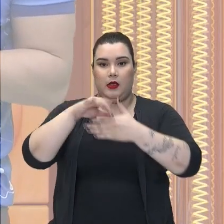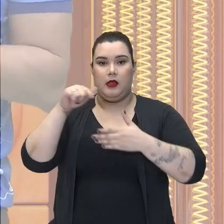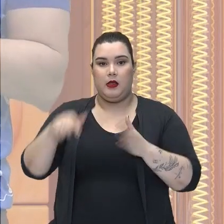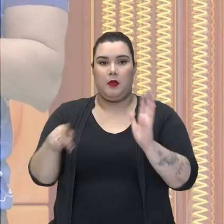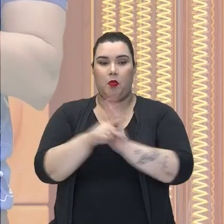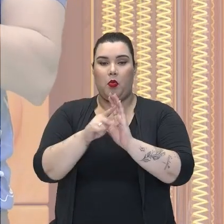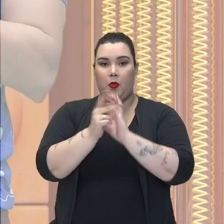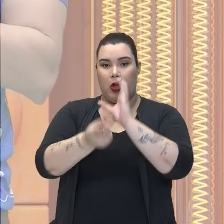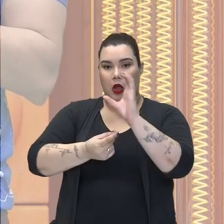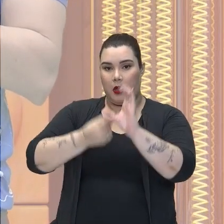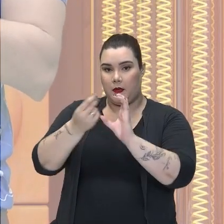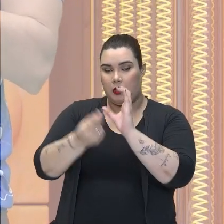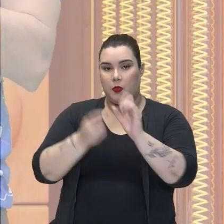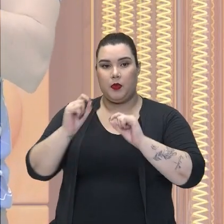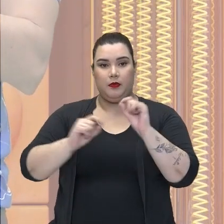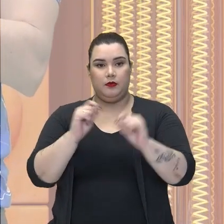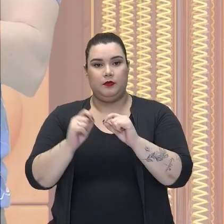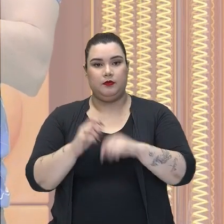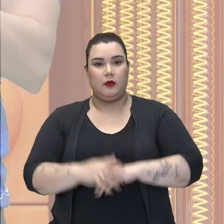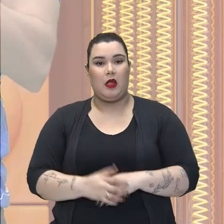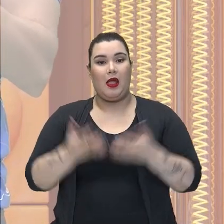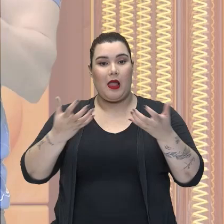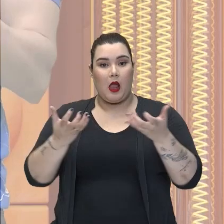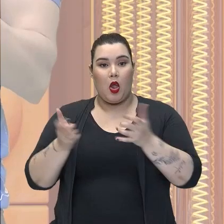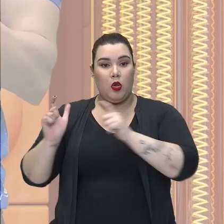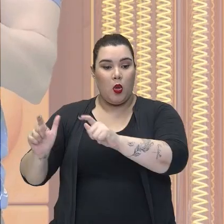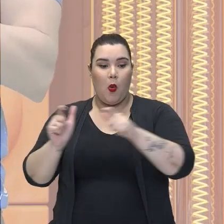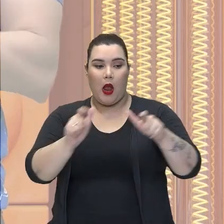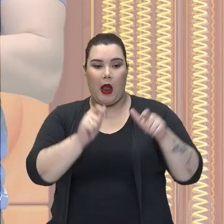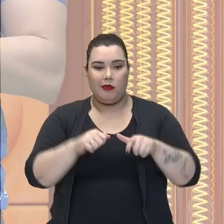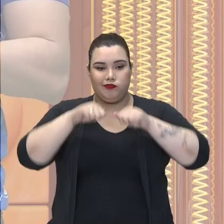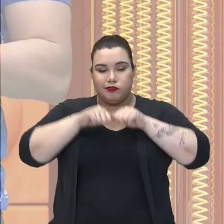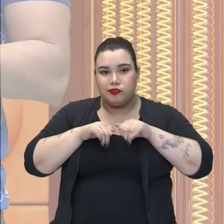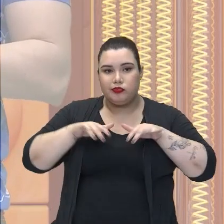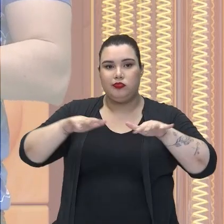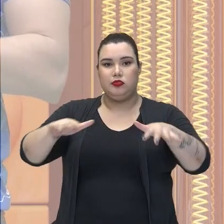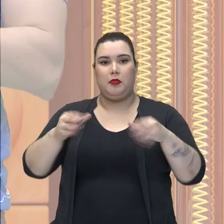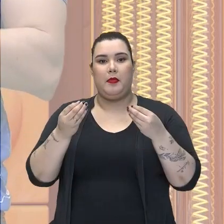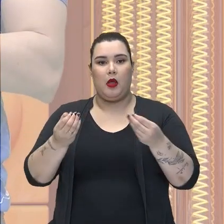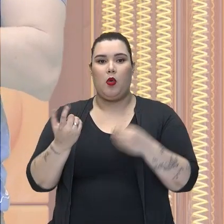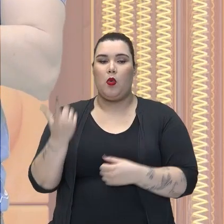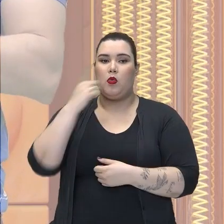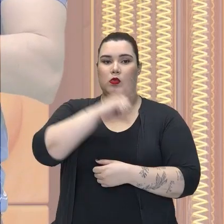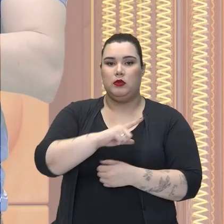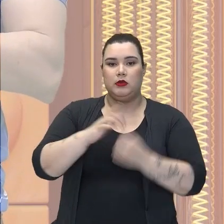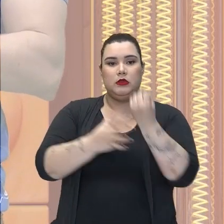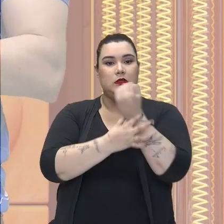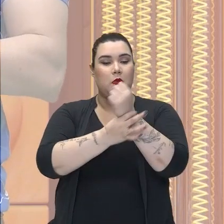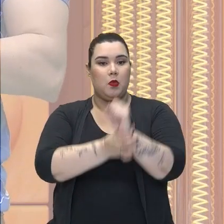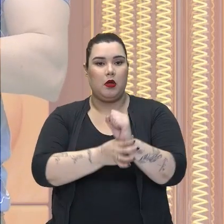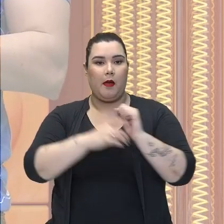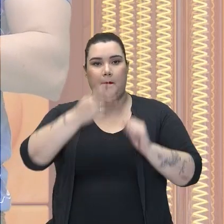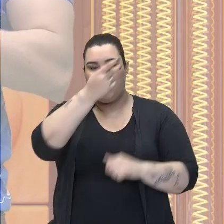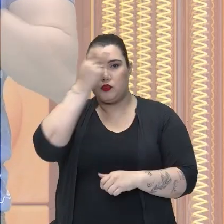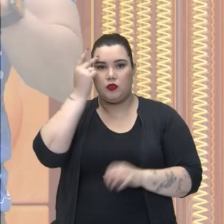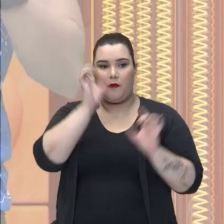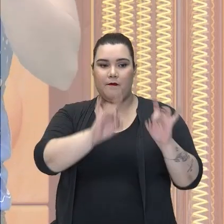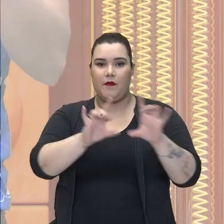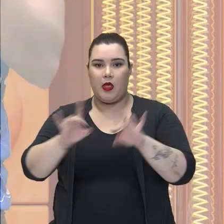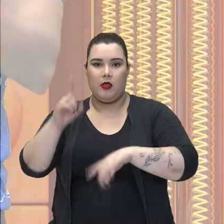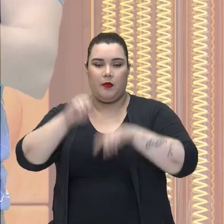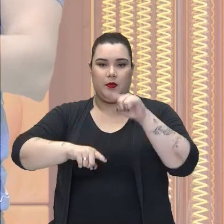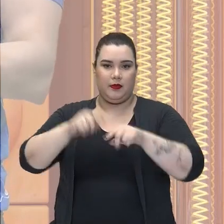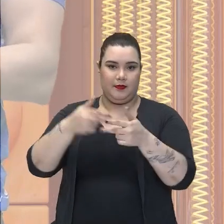produção capitalista era a ocupação de territórios para ganhar mercado consumidor, ou seja, os